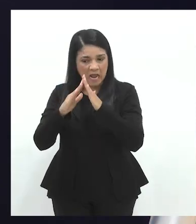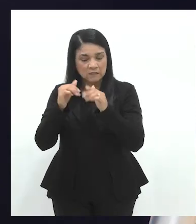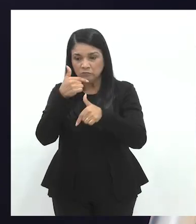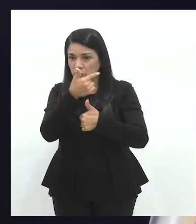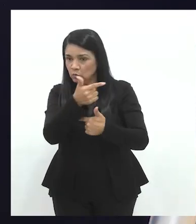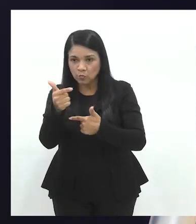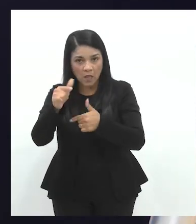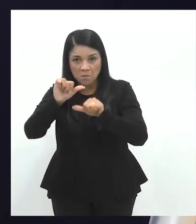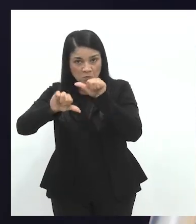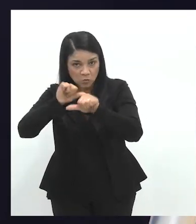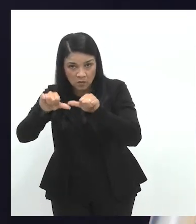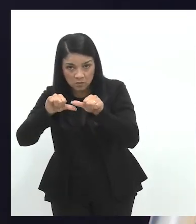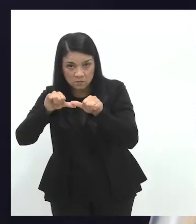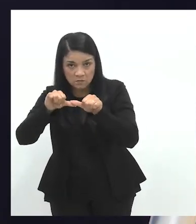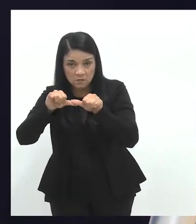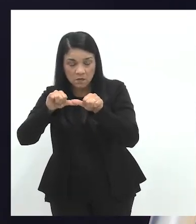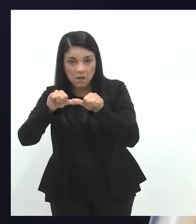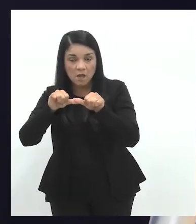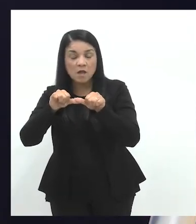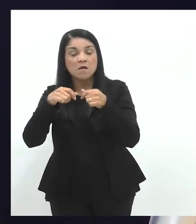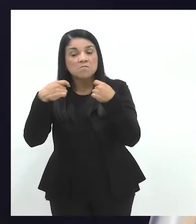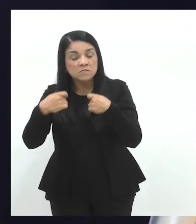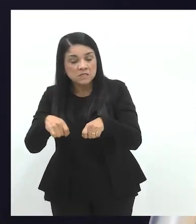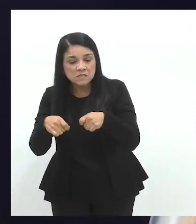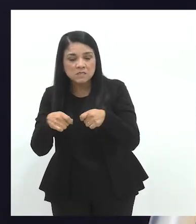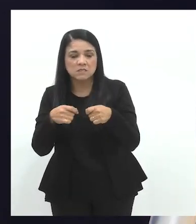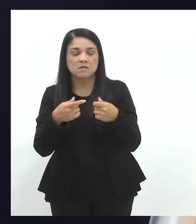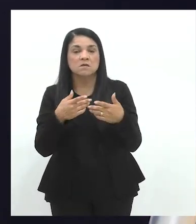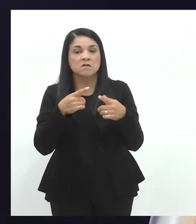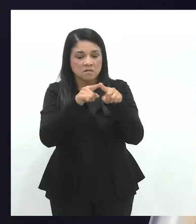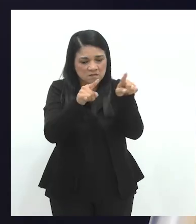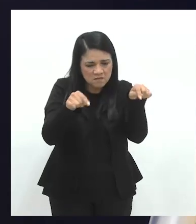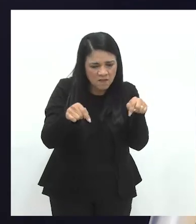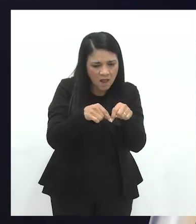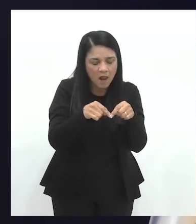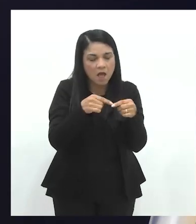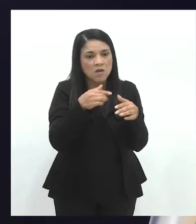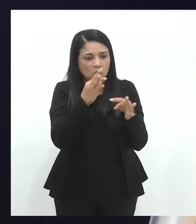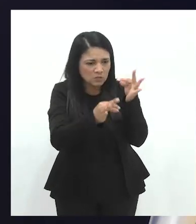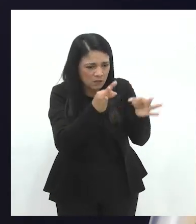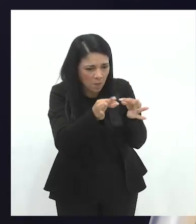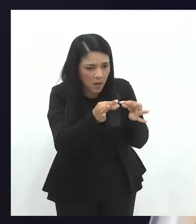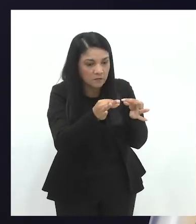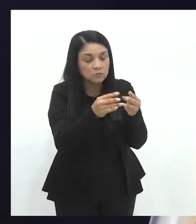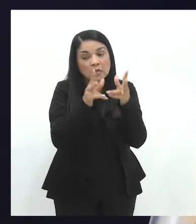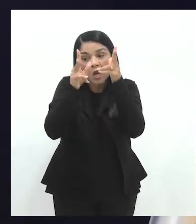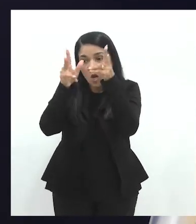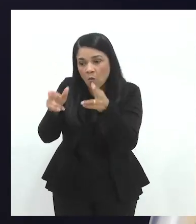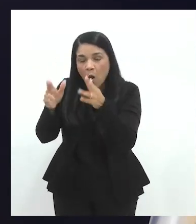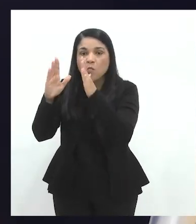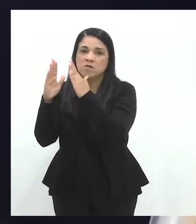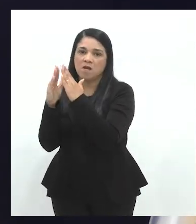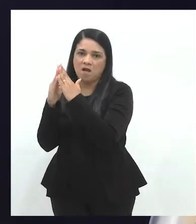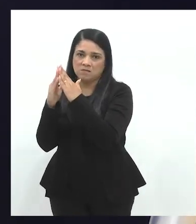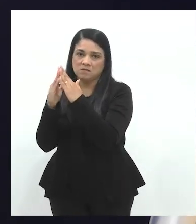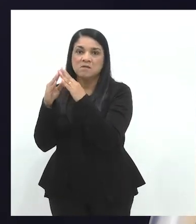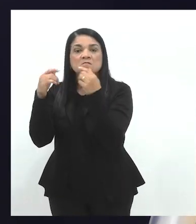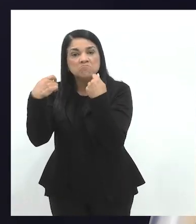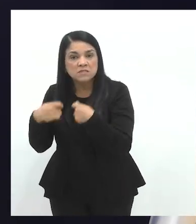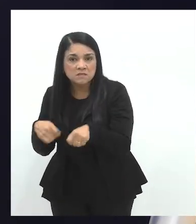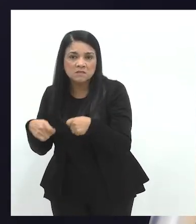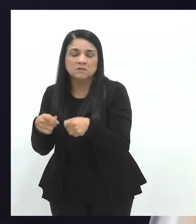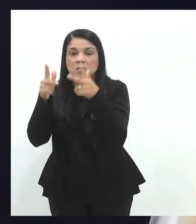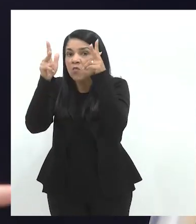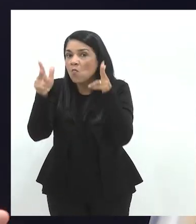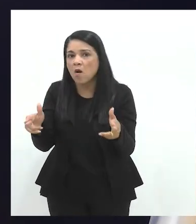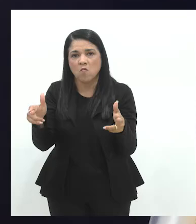a Olha. família não absorver aquilo que eu trabalho com a criança em consultório, não tem resultado. Não tem resultado. Não adianta eu